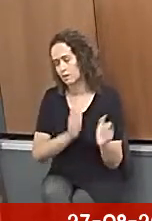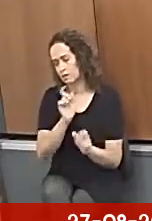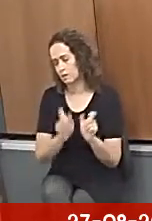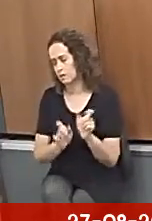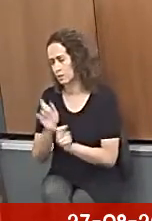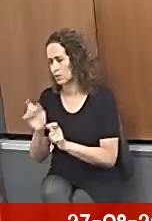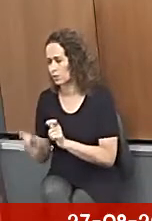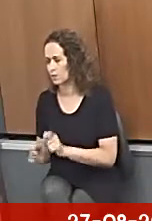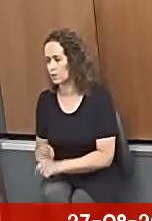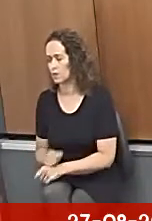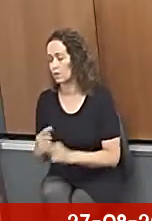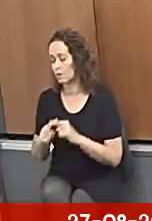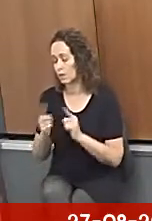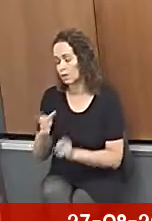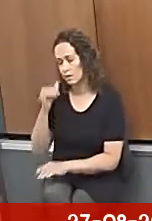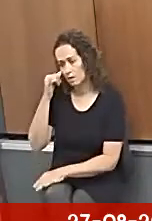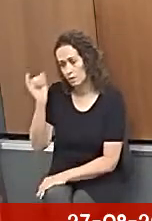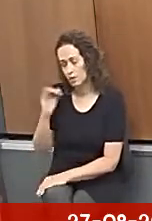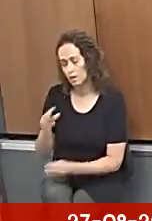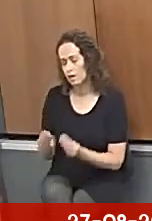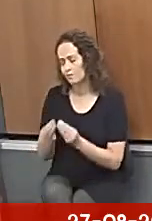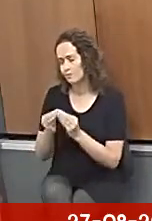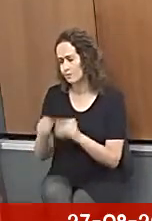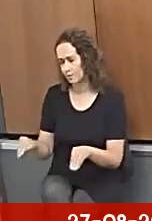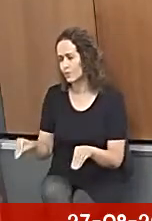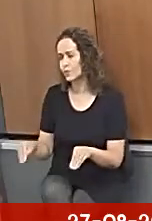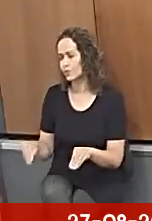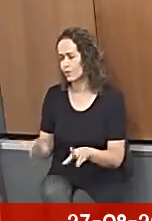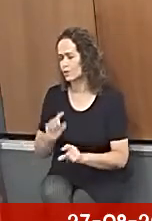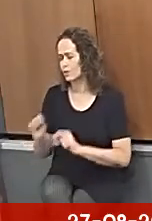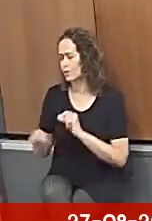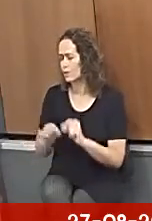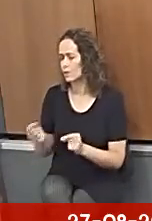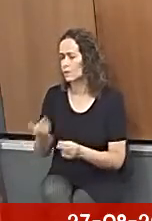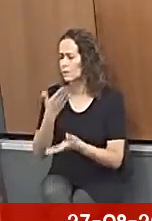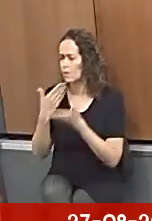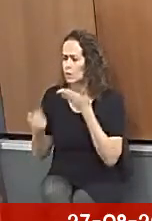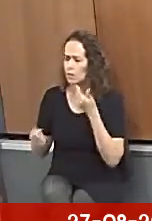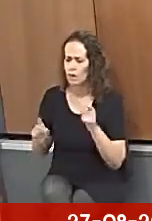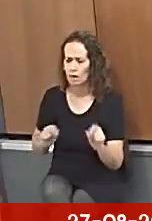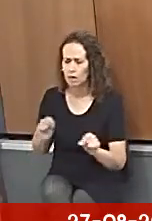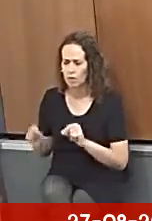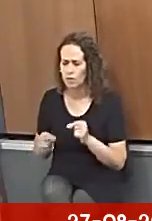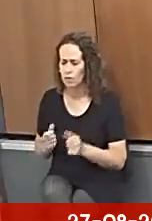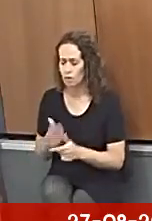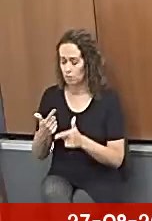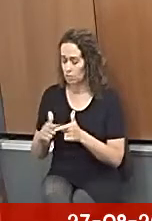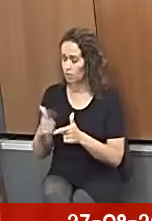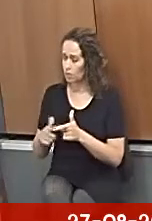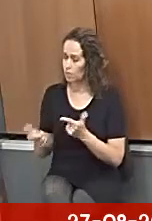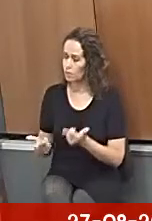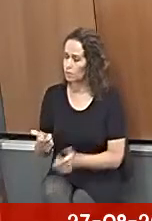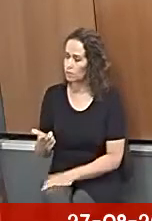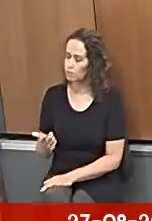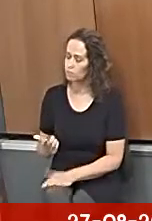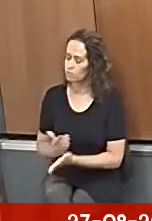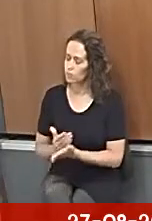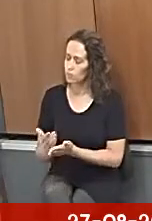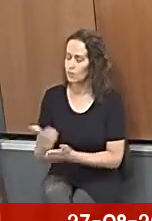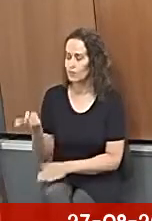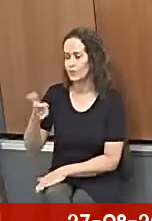prejuízo de tentar olhar o que pode ser melhorado nesse processo para evitar que problemas como esse e volta a acontecer no estádio tá